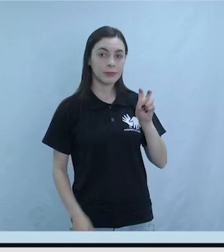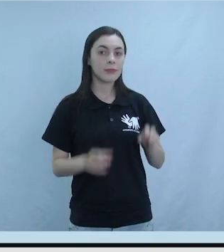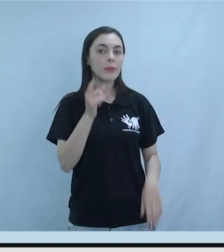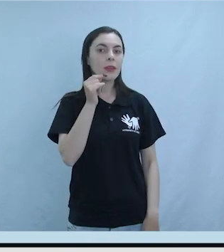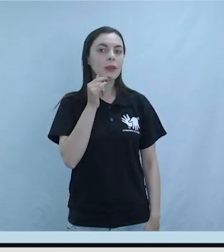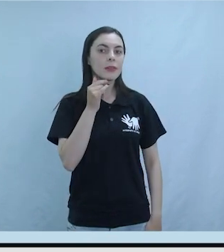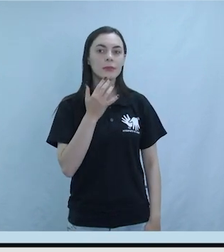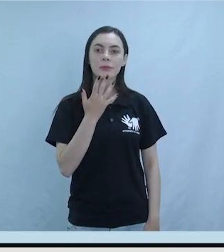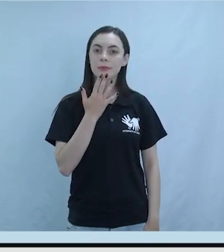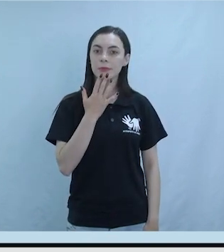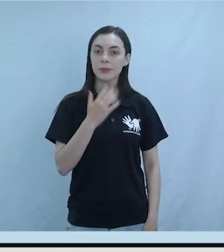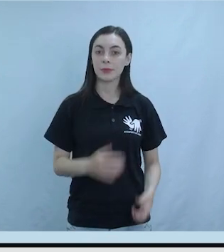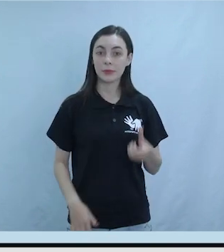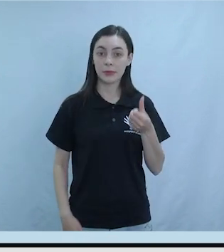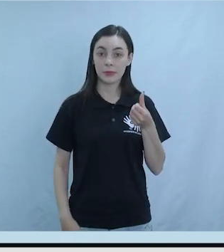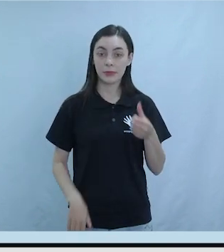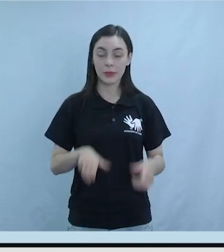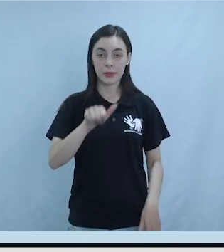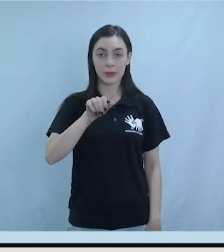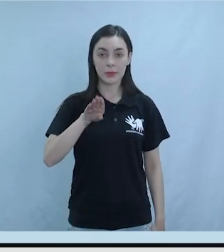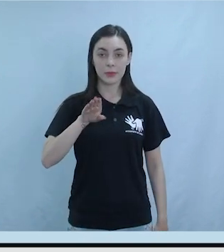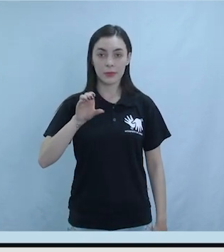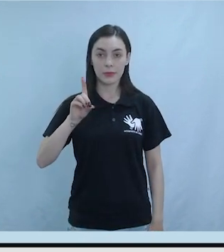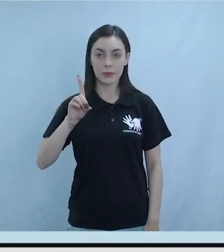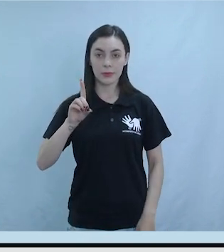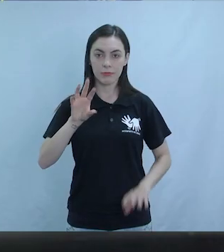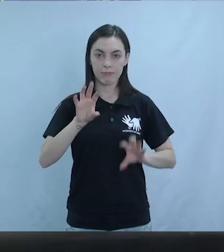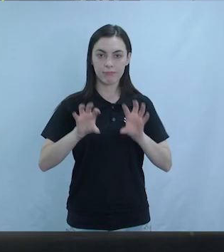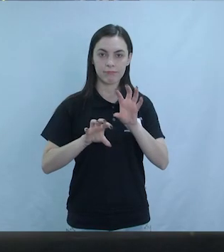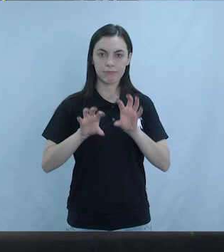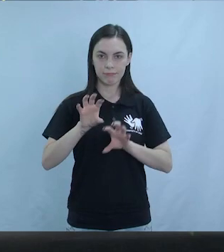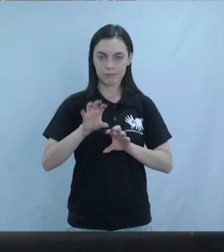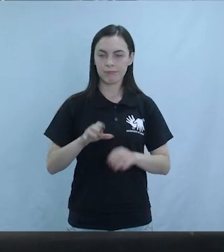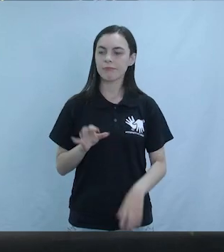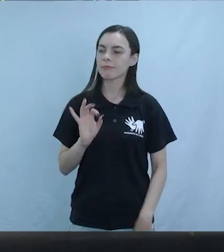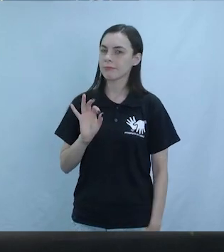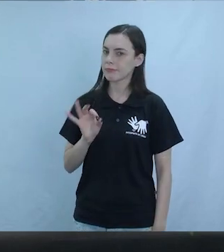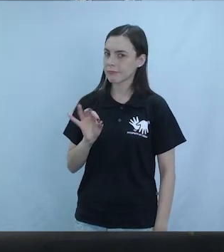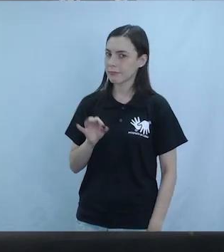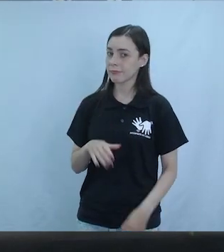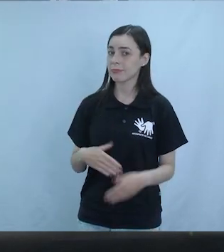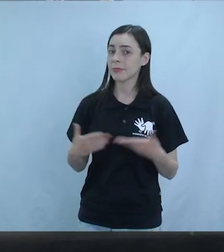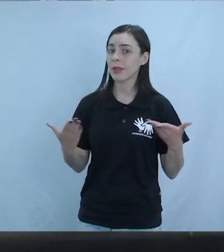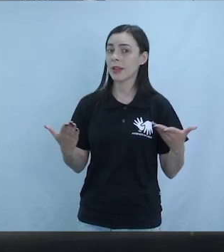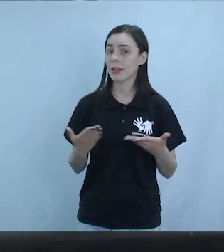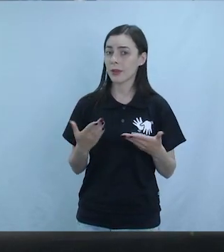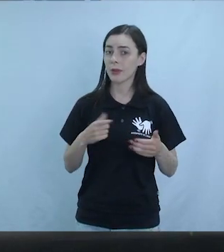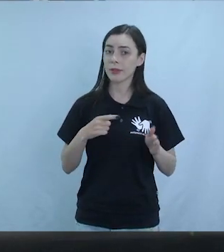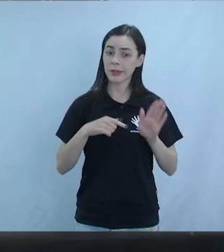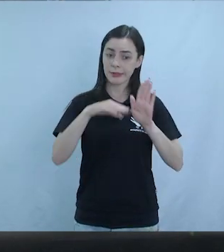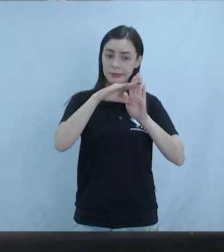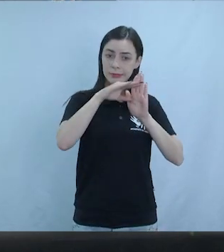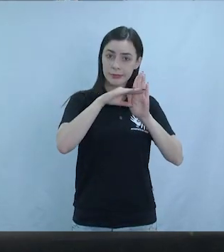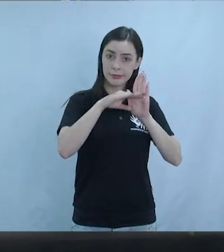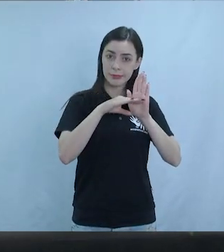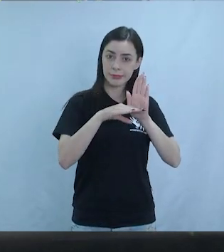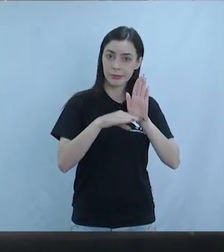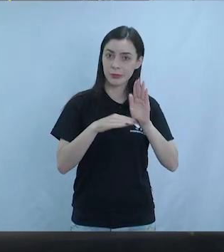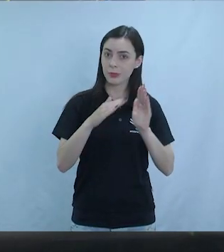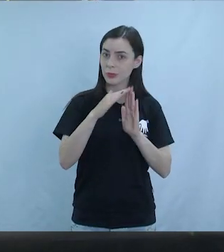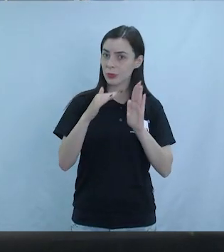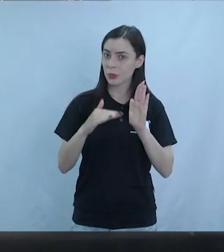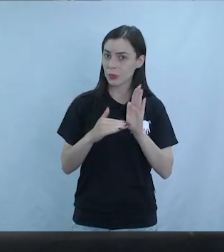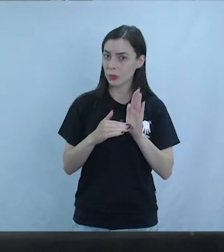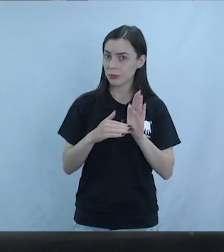Uhum. O lápis de cor. E o alfabeto móvel. Muito bem, isso mesmo, tá? E agora nós vamos deixar a relação